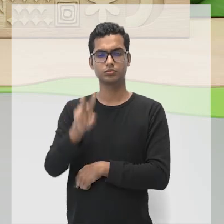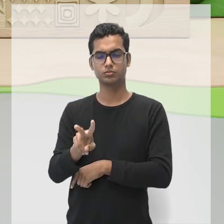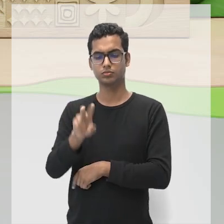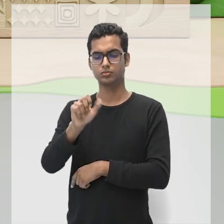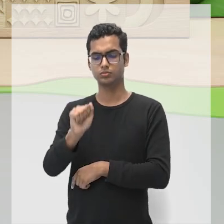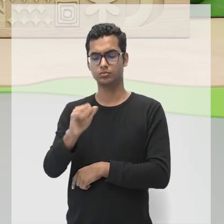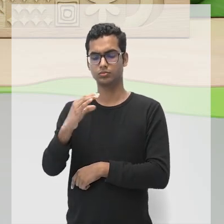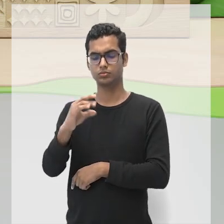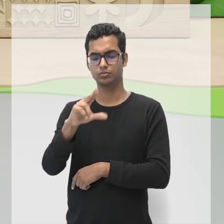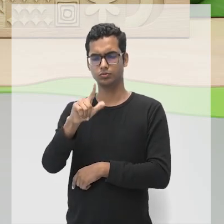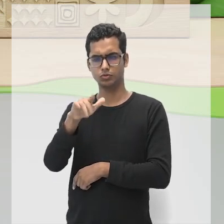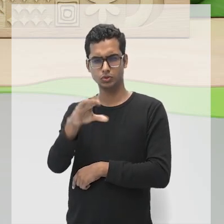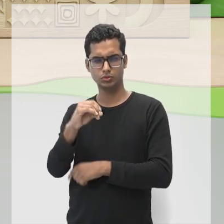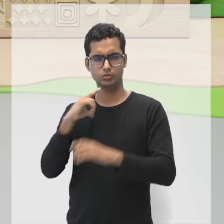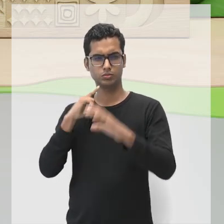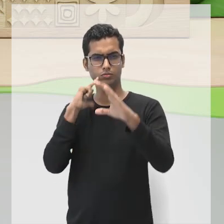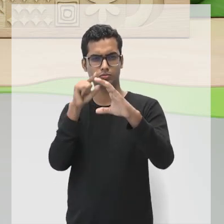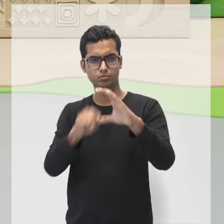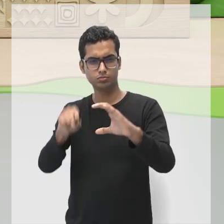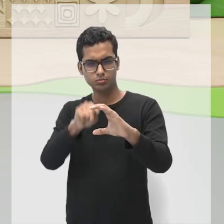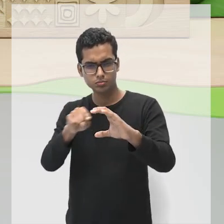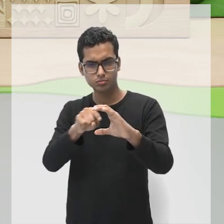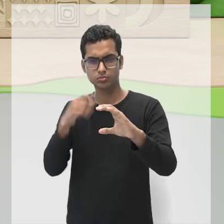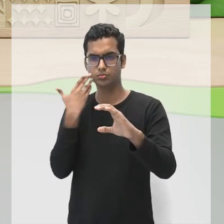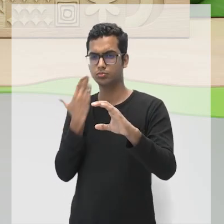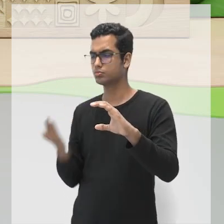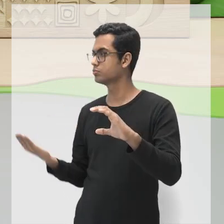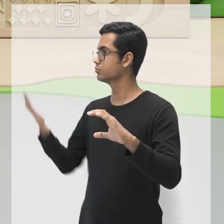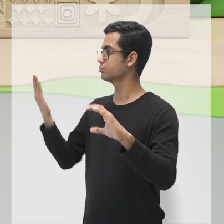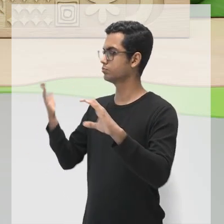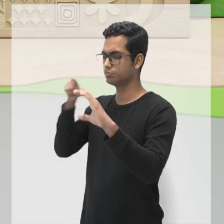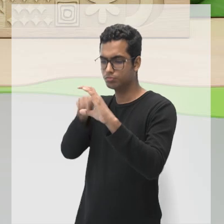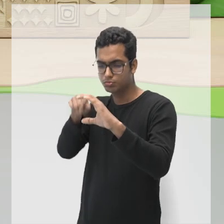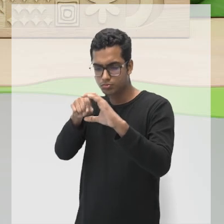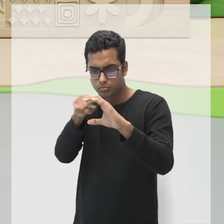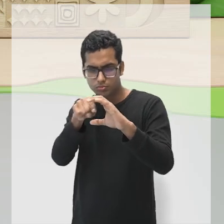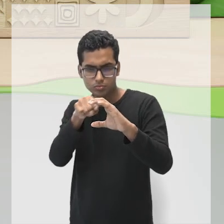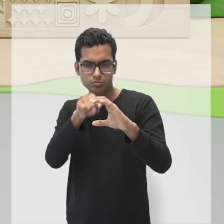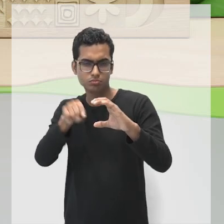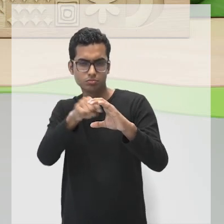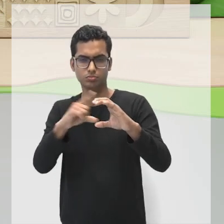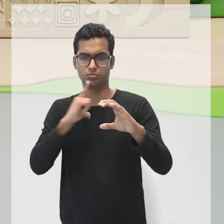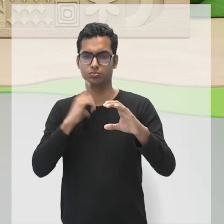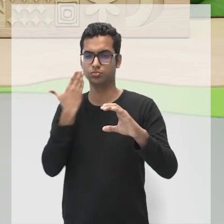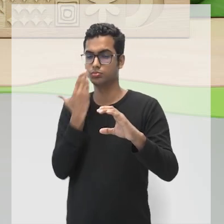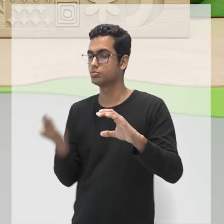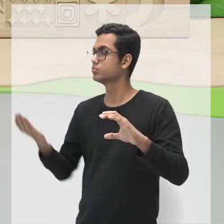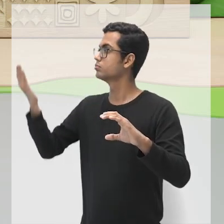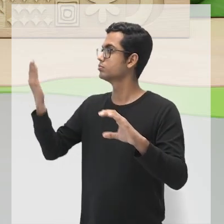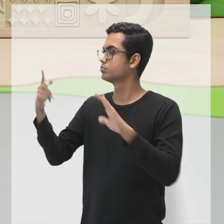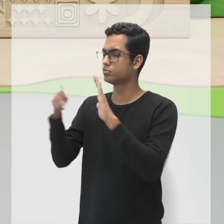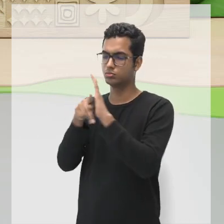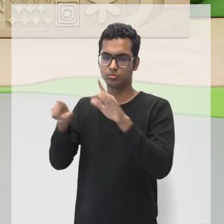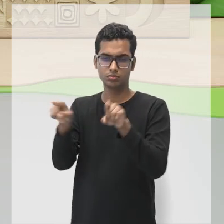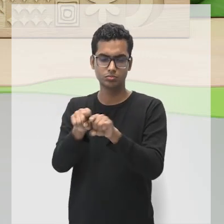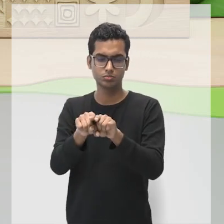imagem, no centro dela você está vendo, né? Que é o grande vacúolo que fica presente